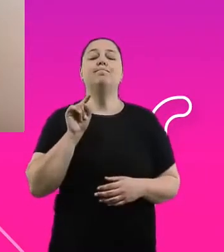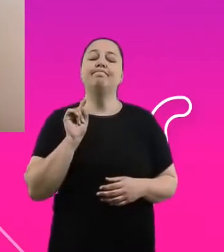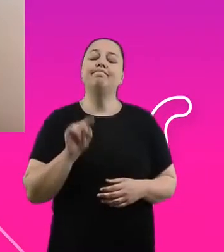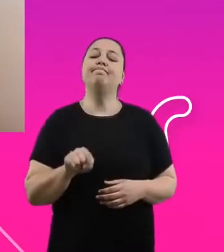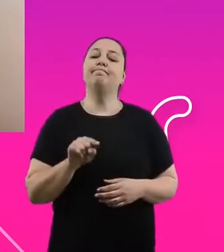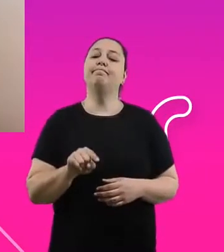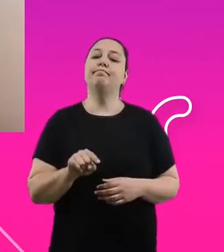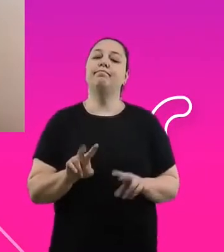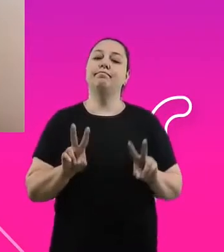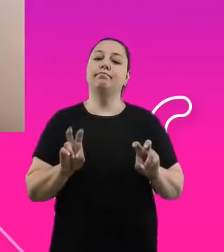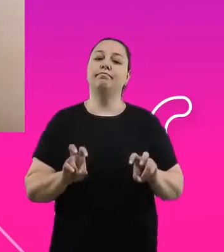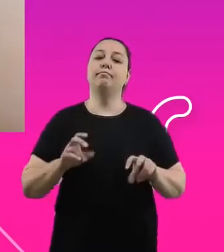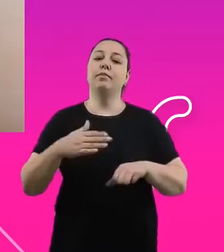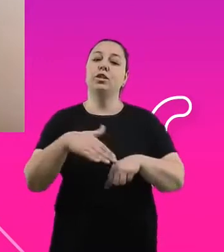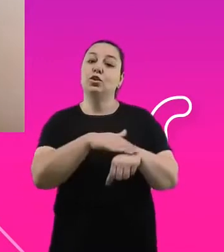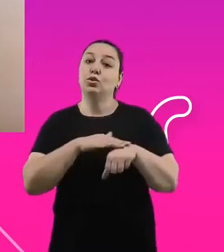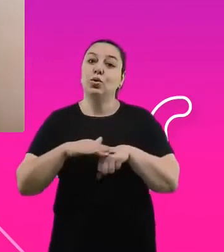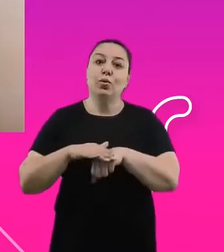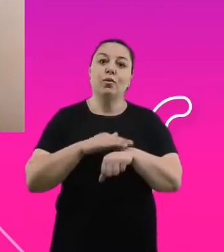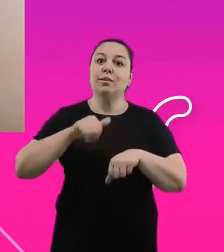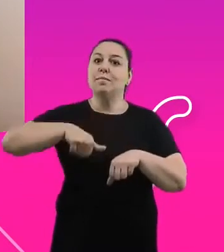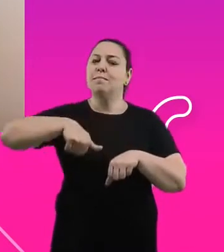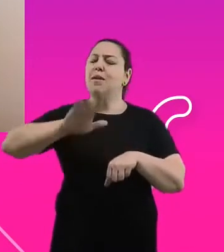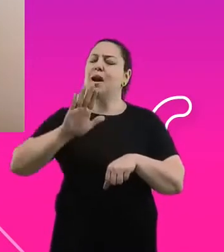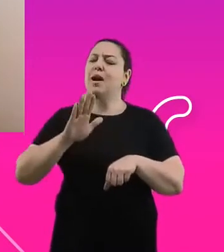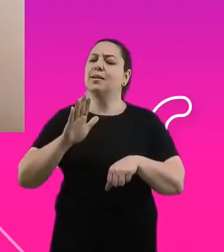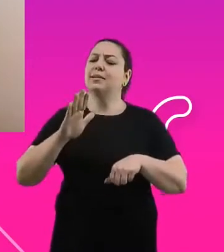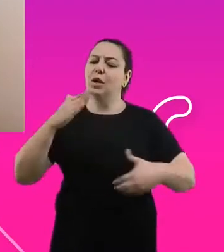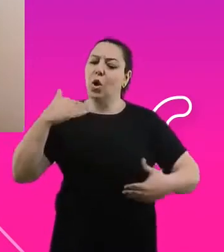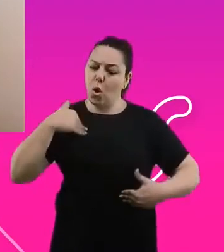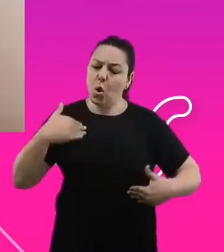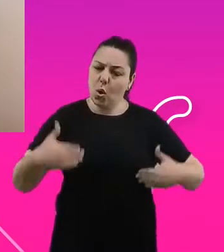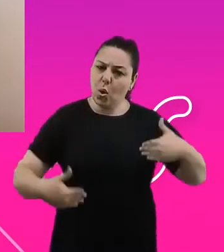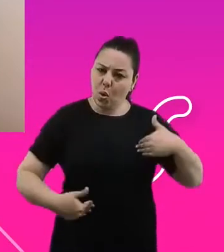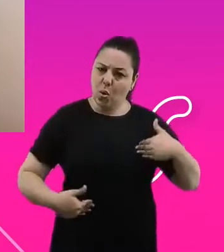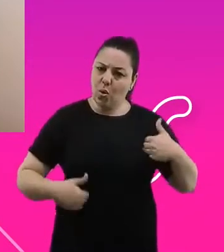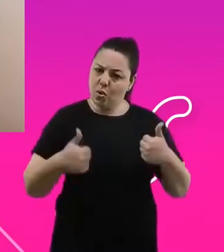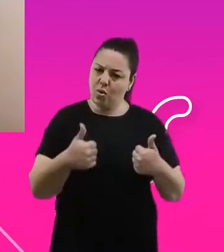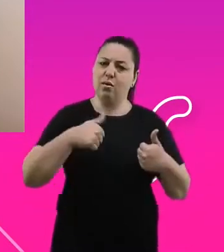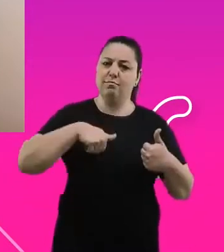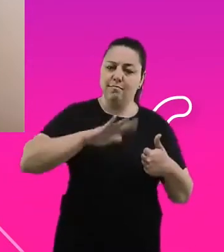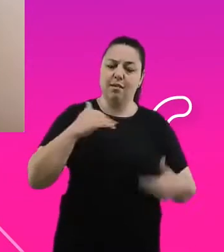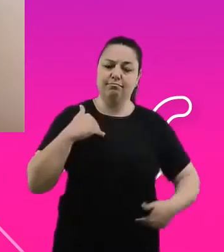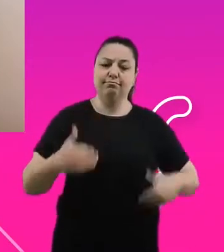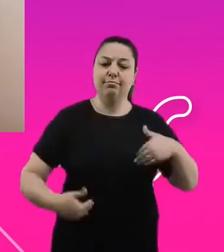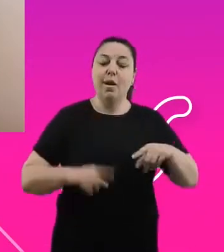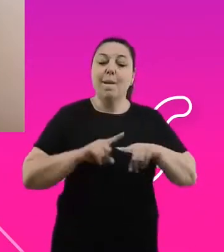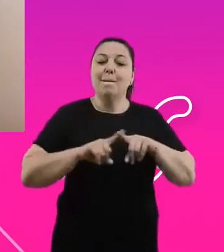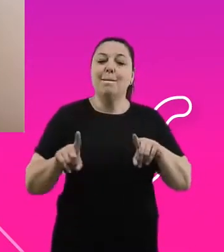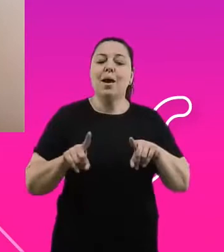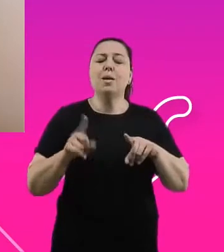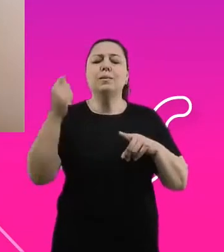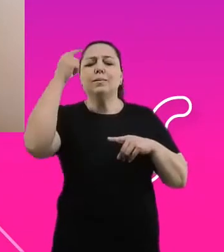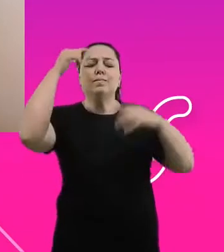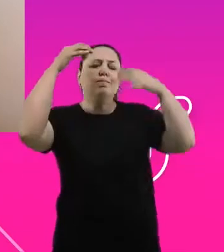a gente fala muito do corpo físico, mas a gente não fala muito do corpo mental, até espiritual, não necessariamente no sentido